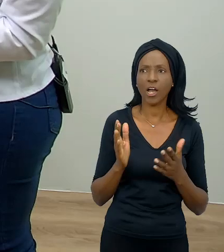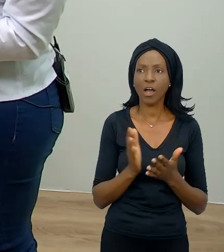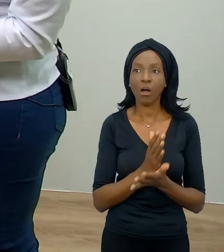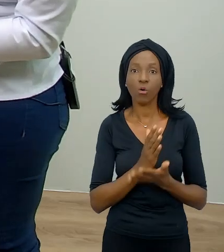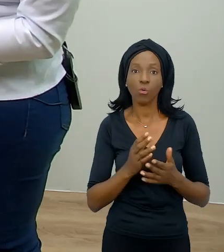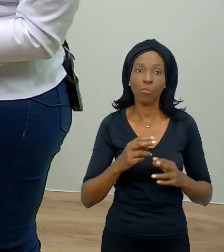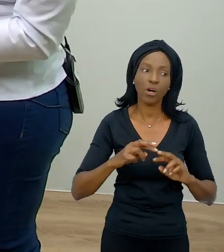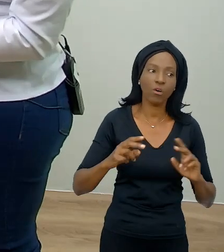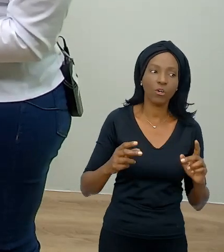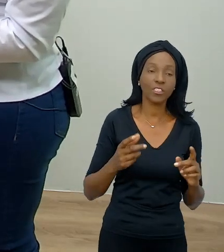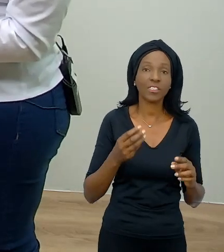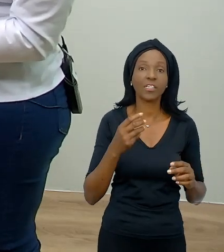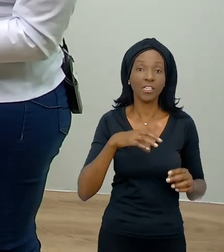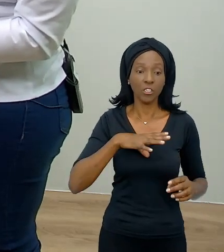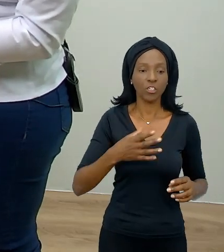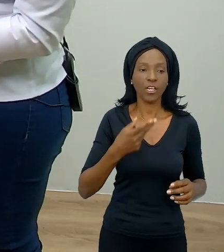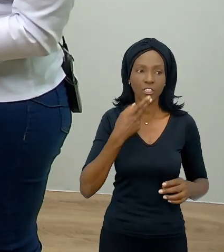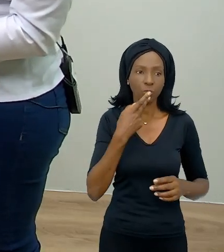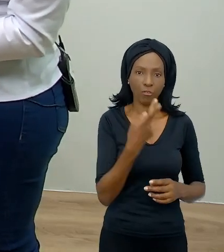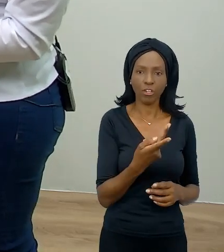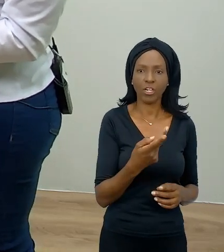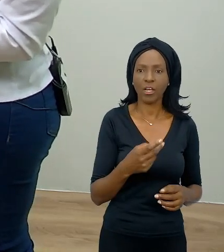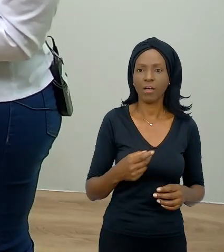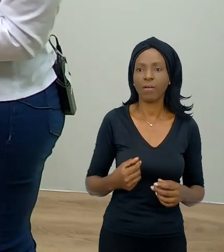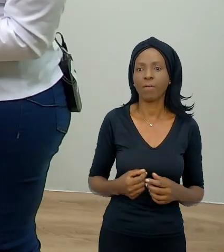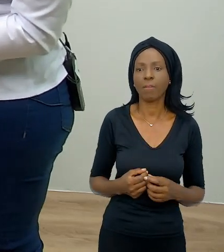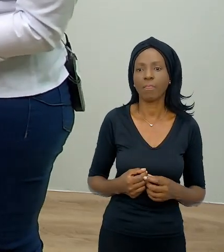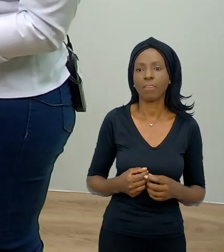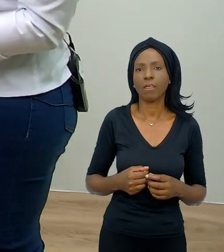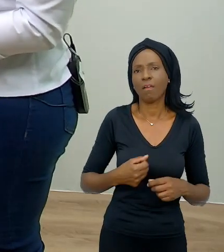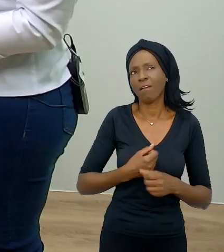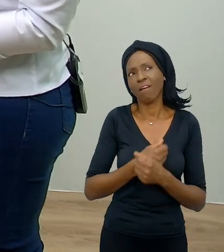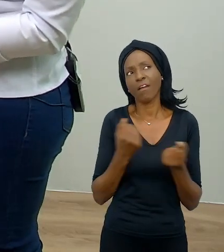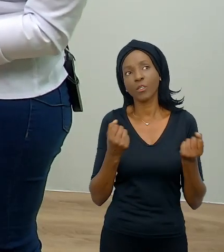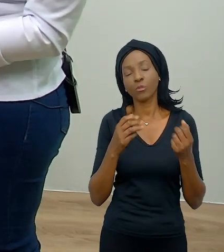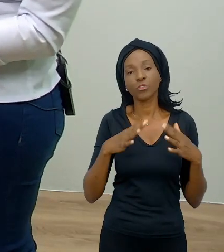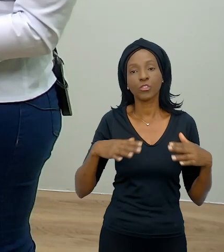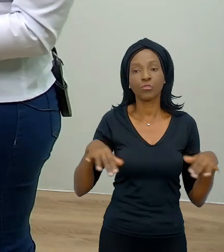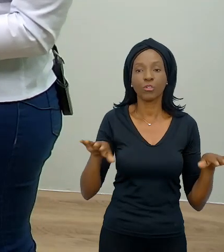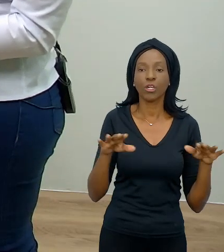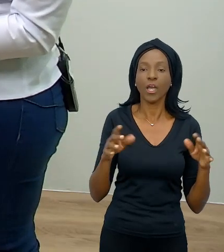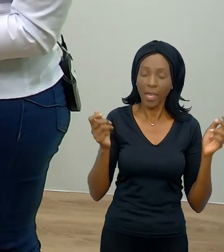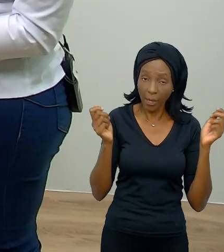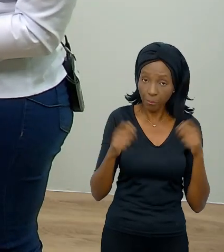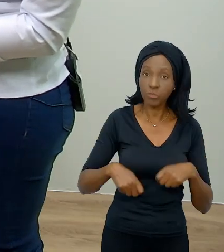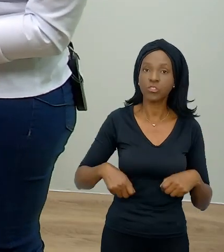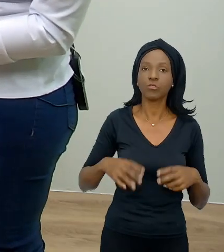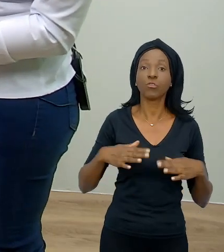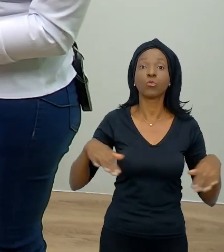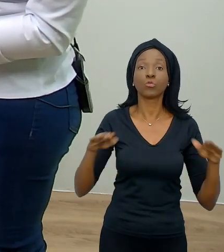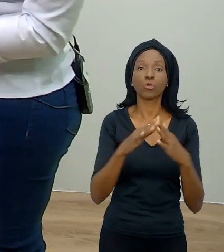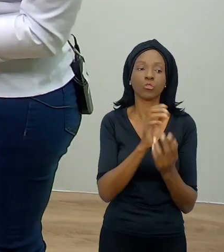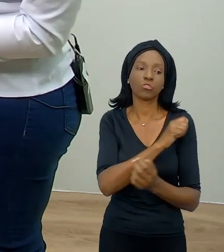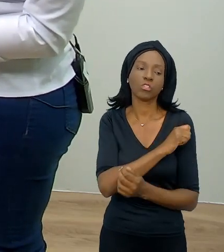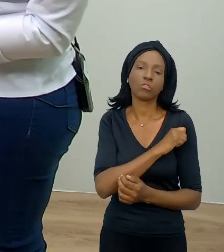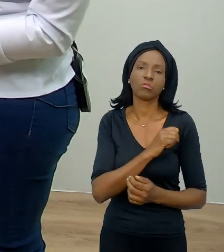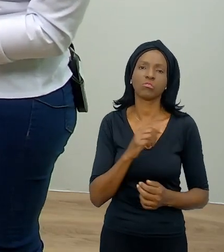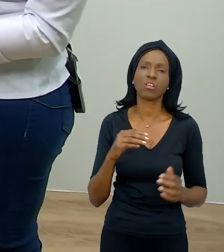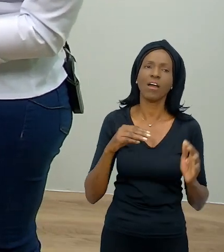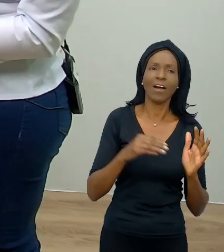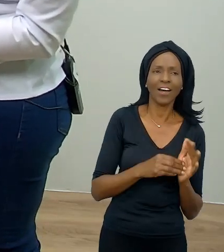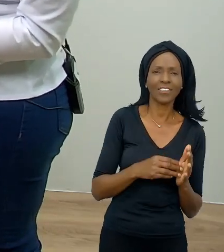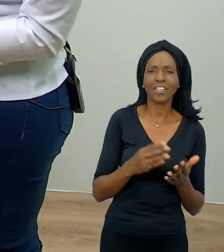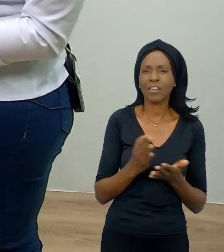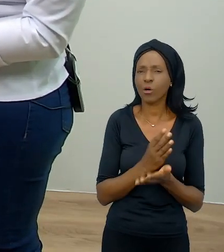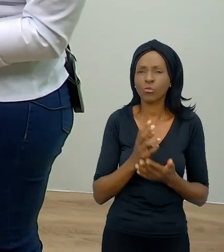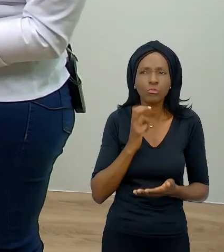né? Fica assim, é possível incluir todos os alunos, até aqueles mais tímidos que não gostam de falar. Exatamente. Se ele vê, por exemplo, alguma coisa